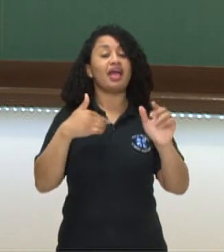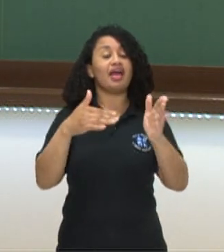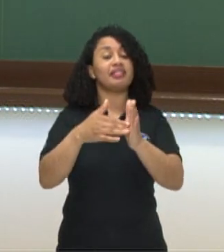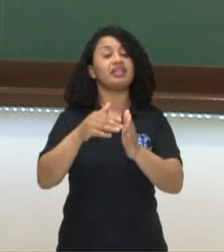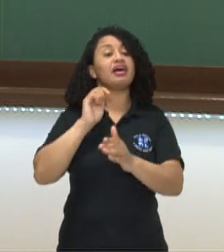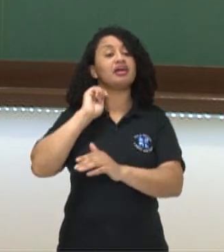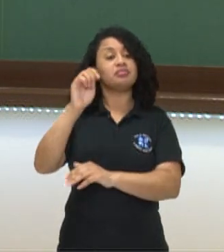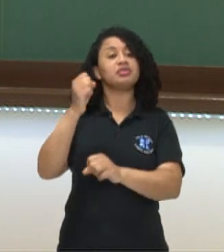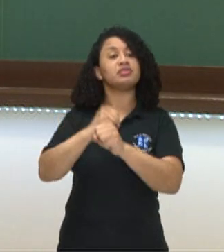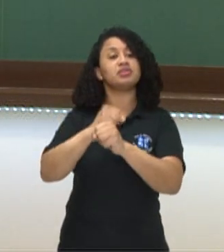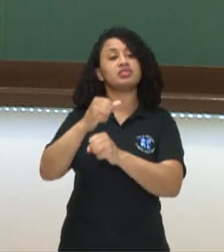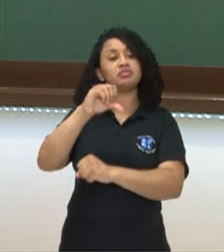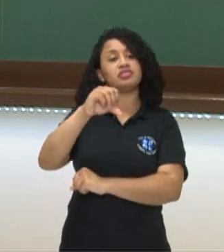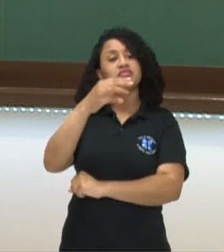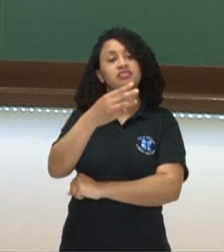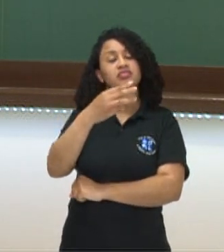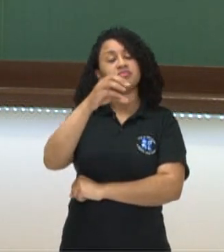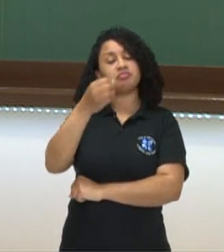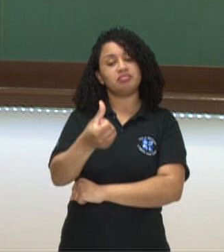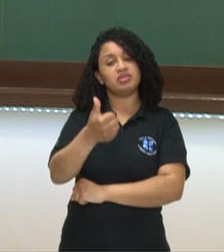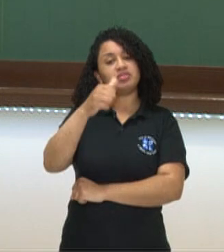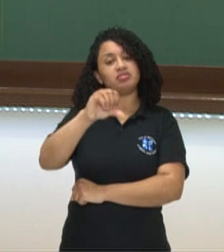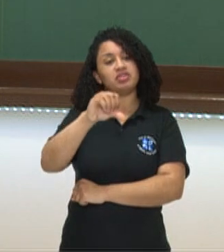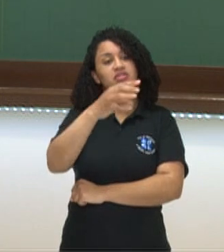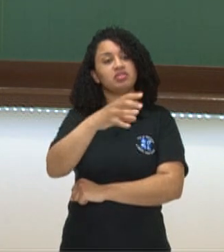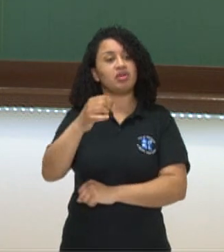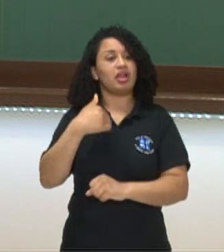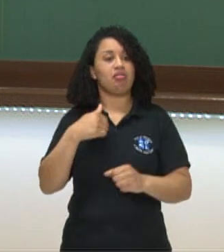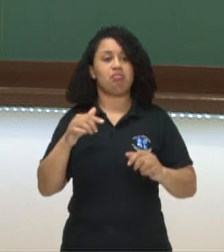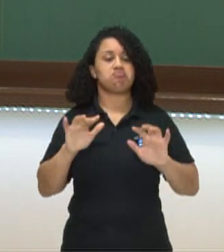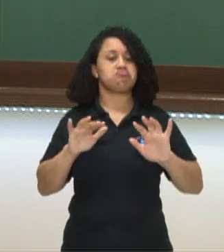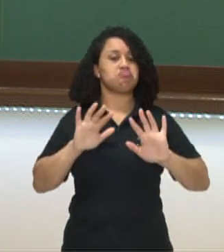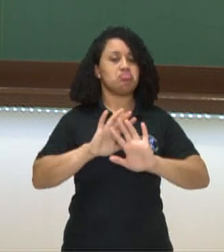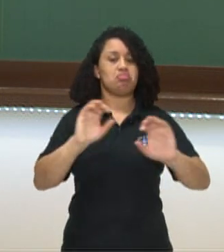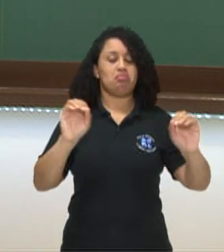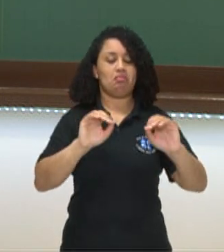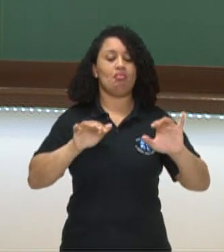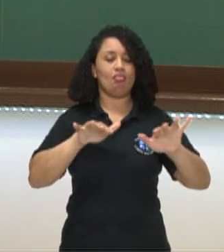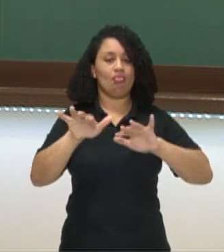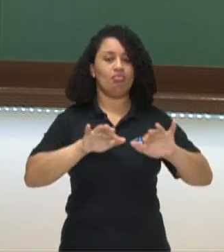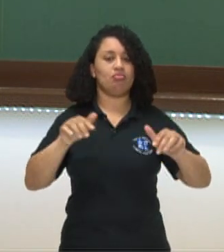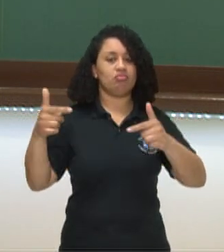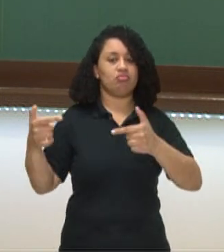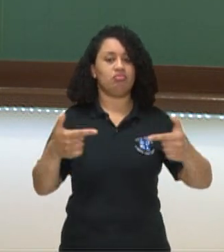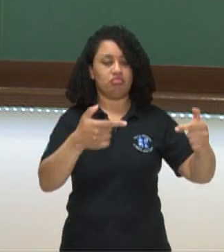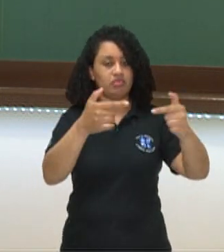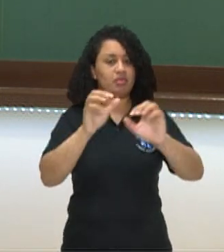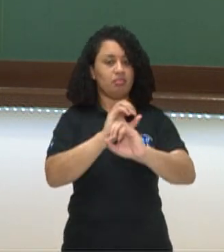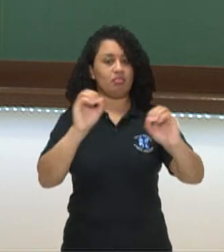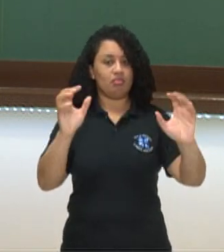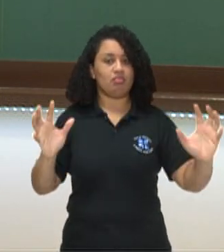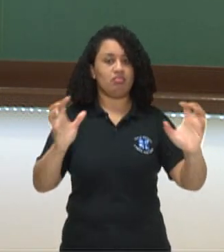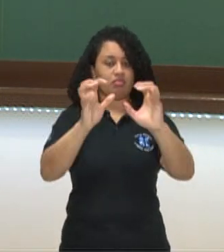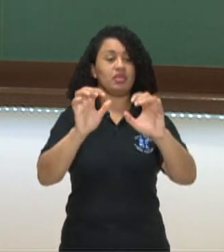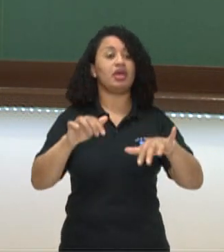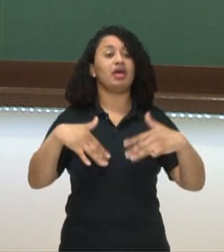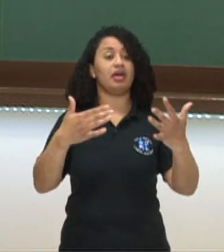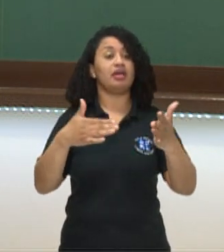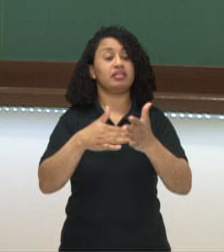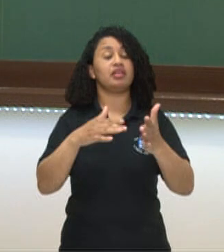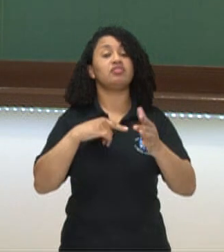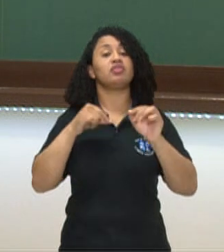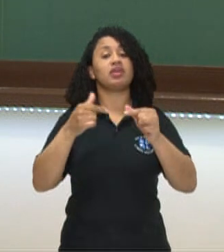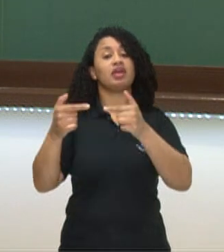de 1940, não houve movimentação de tropas. Entre setembro de 39 e abril de 40, a chamada